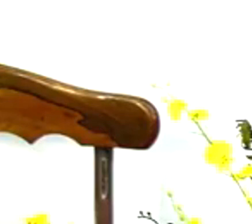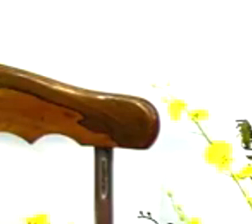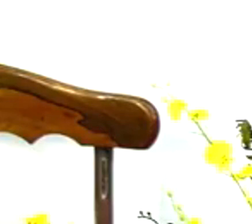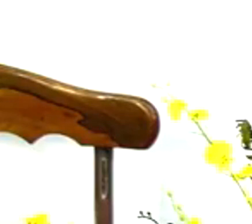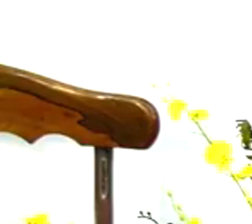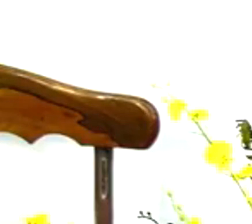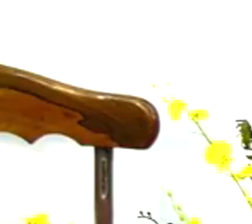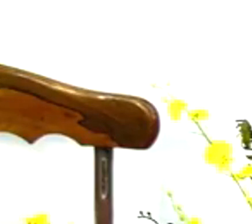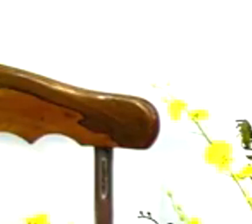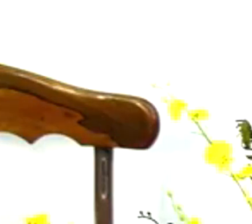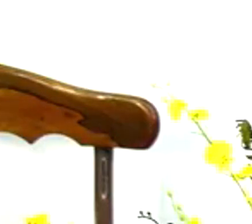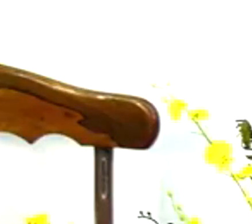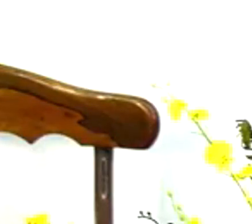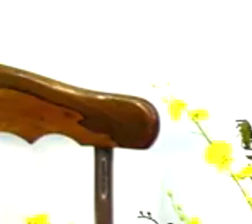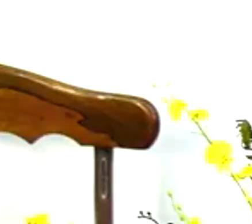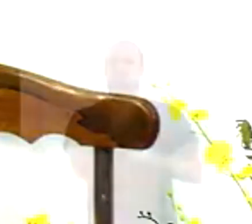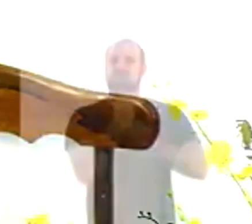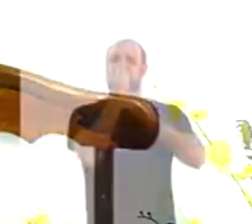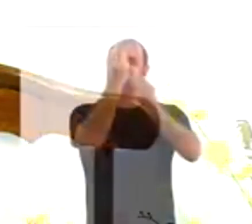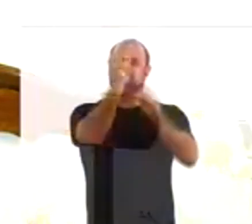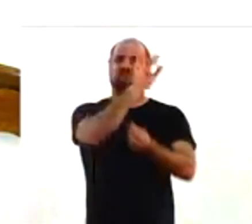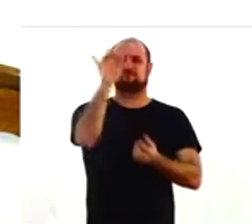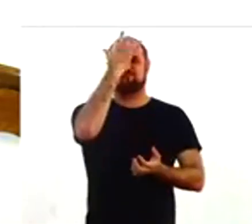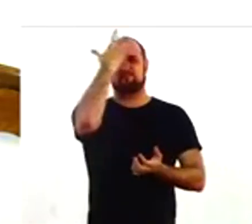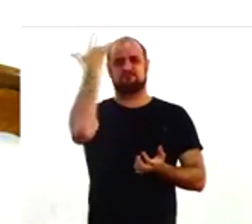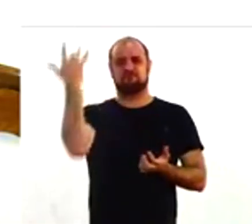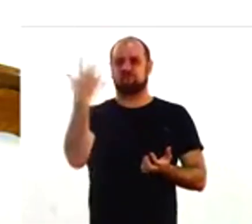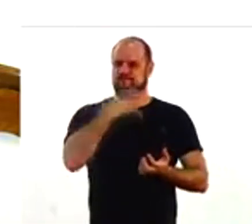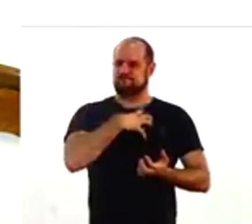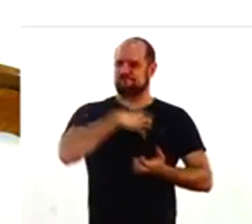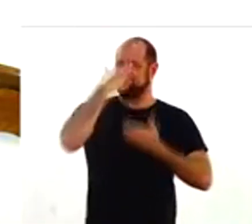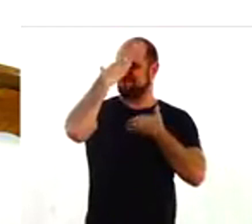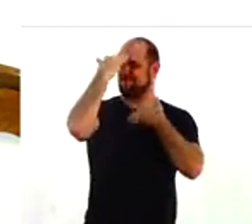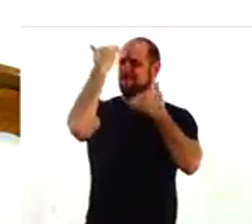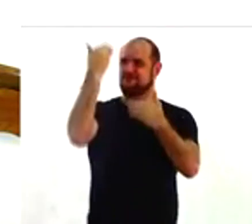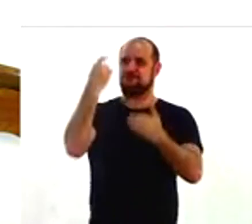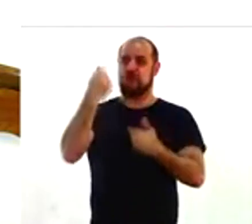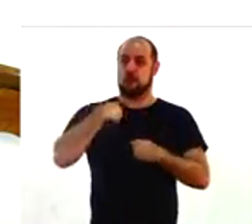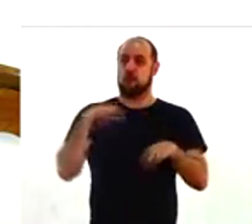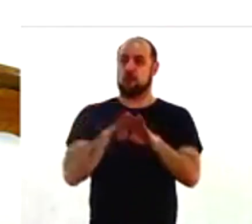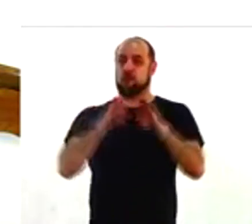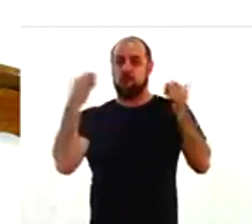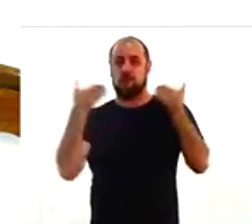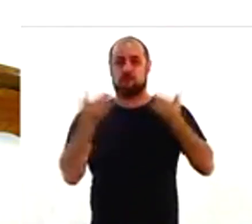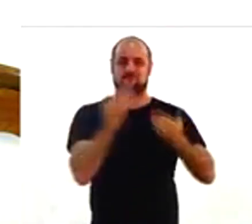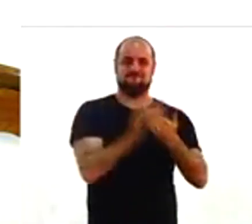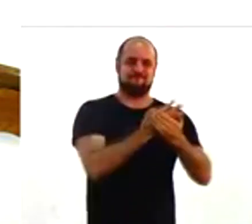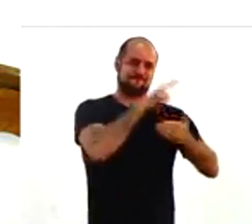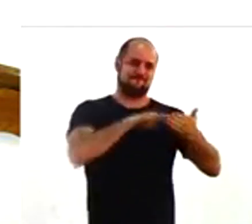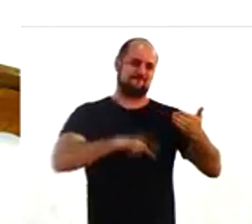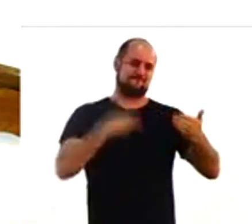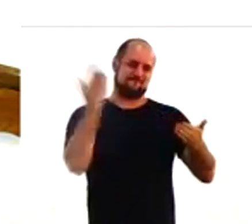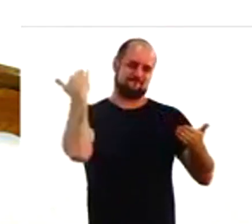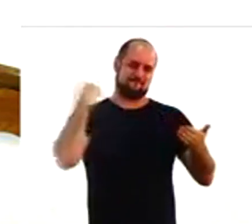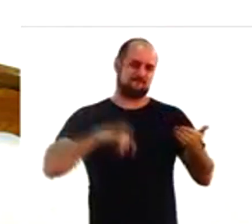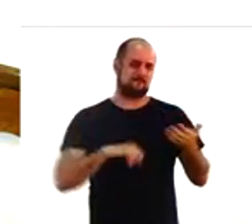graça, dê a cada um o senso de gratidão que Ele me deu quando estudei esse texto.